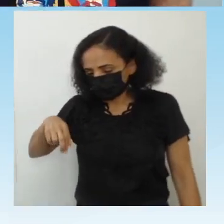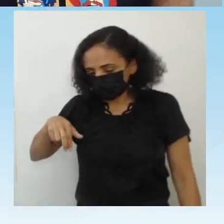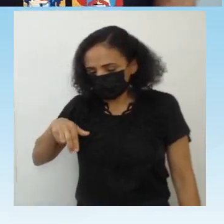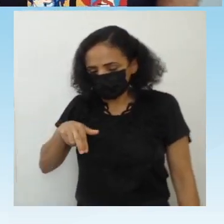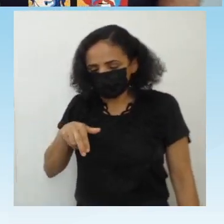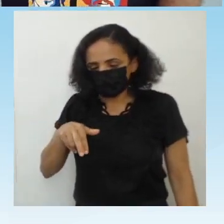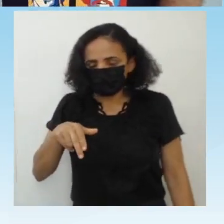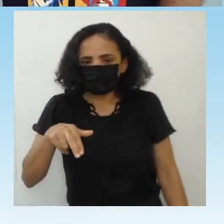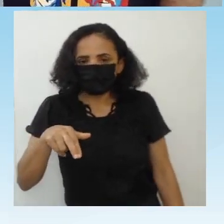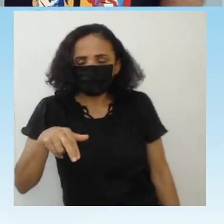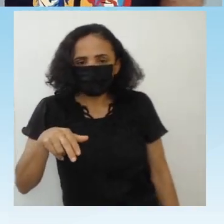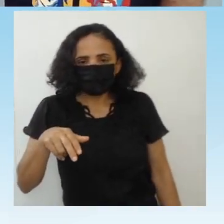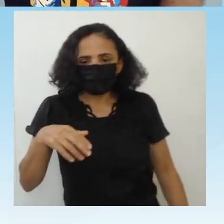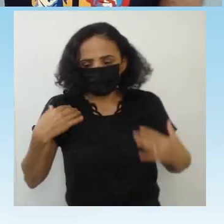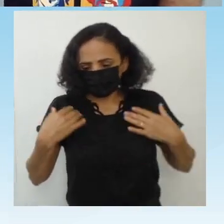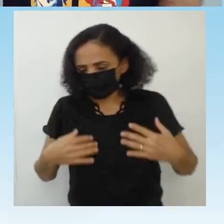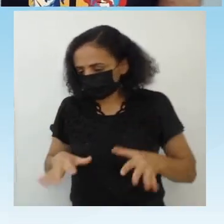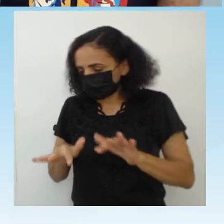sapato dele, que